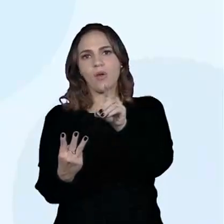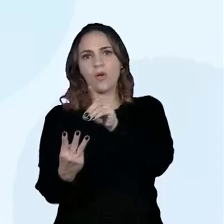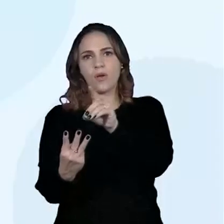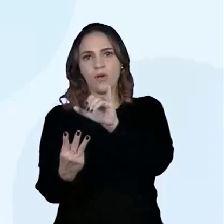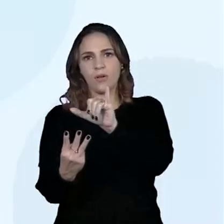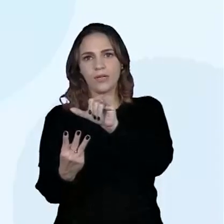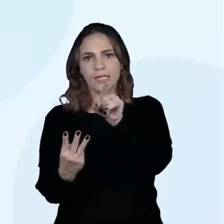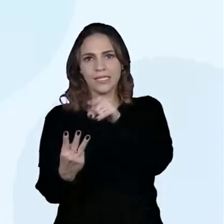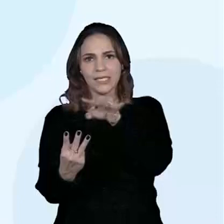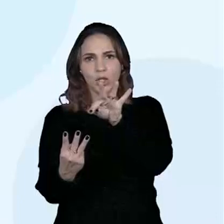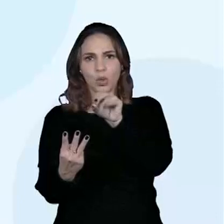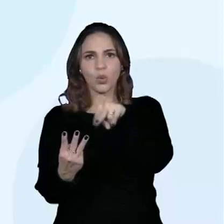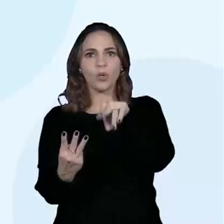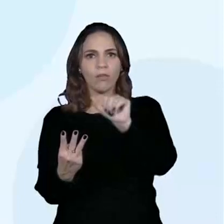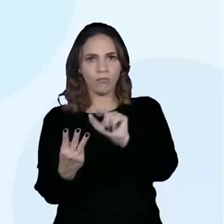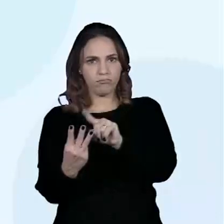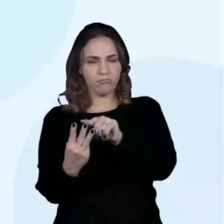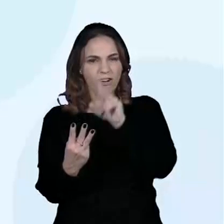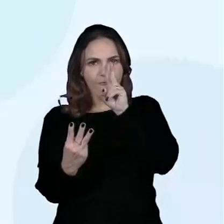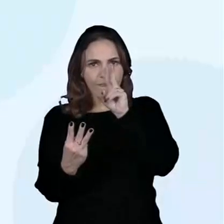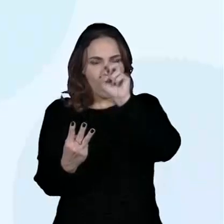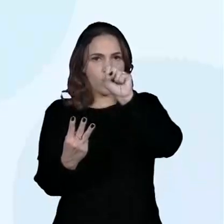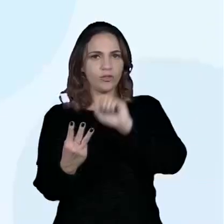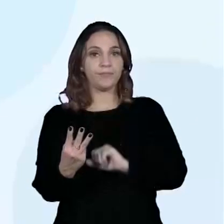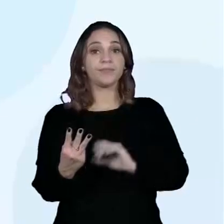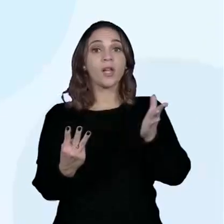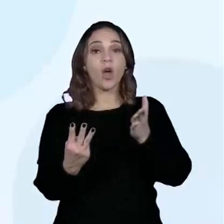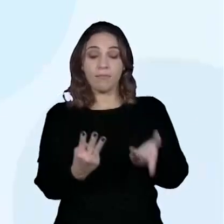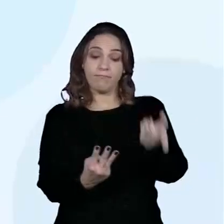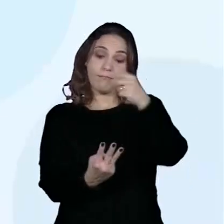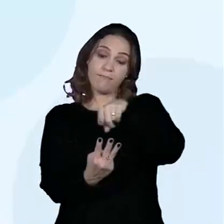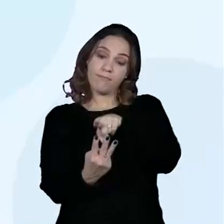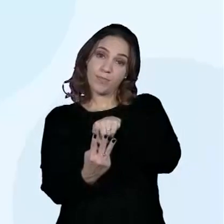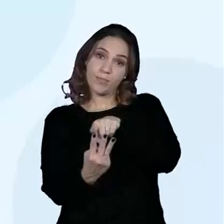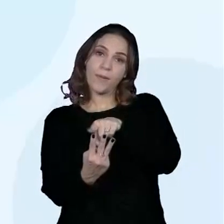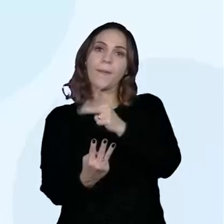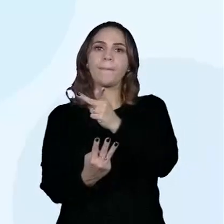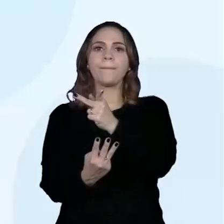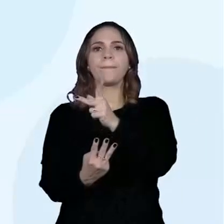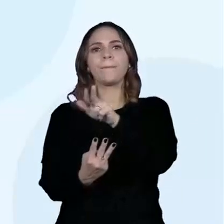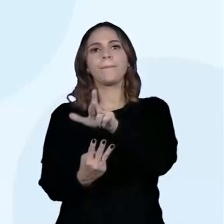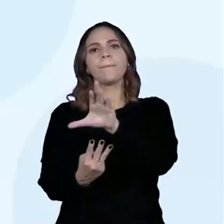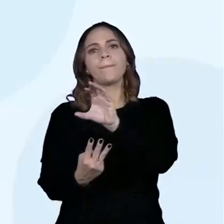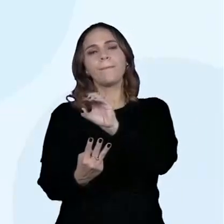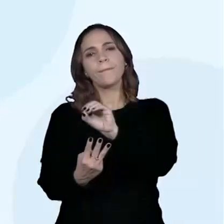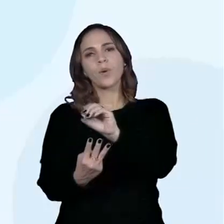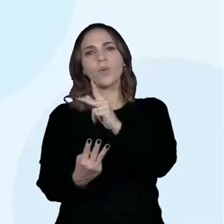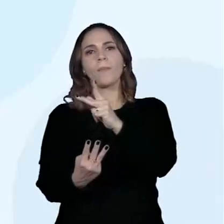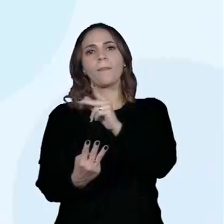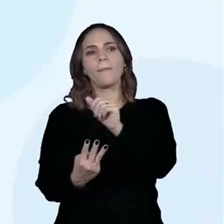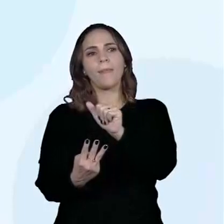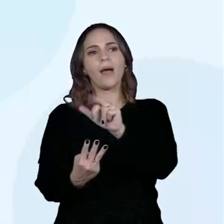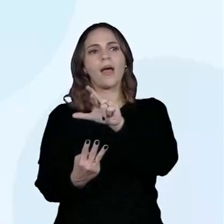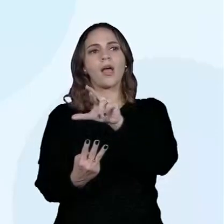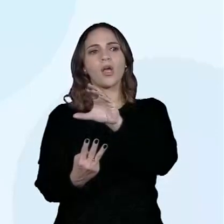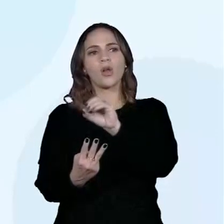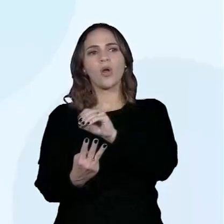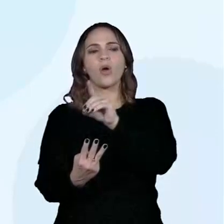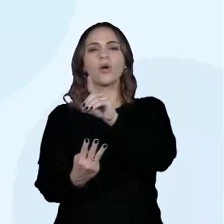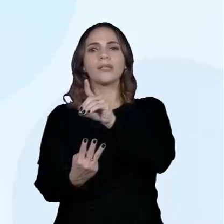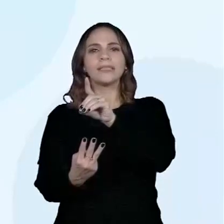a antepenúltima sílaba é a forte. Olha aqui, séries,